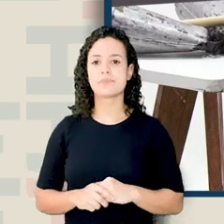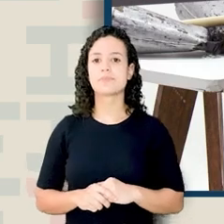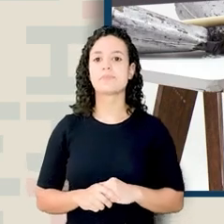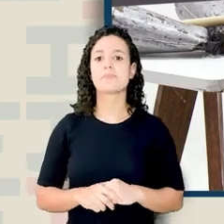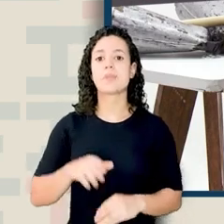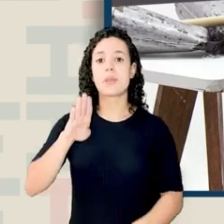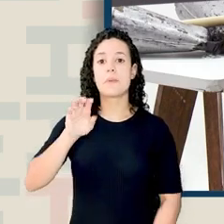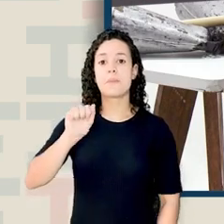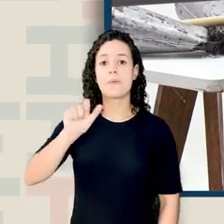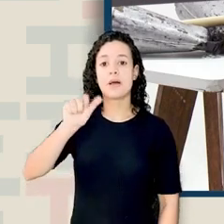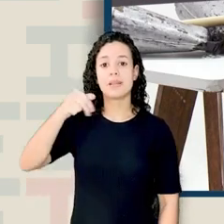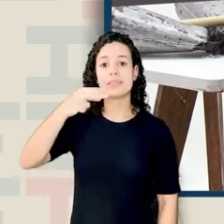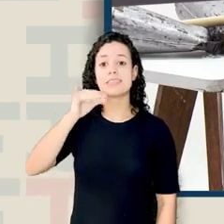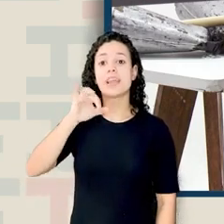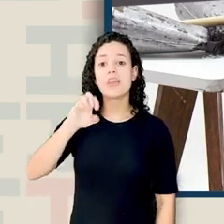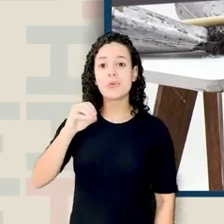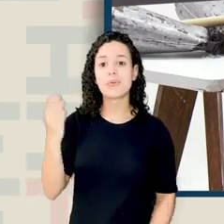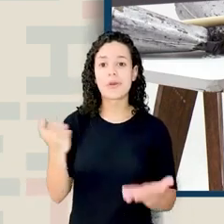Balanceio.